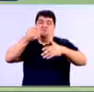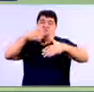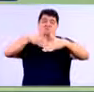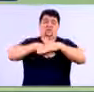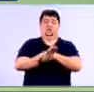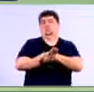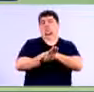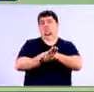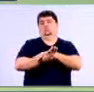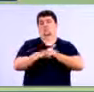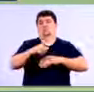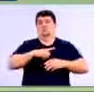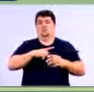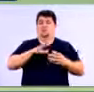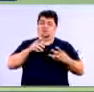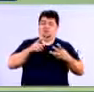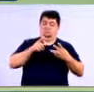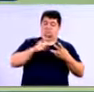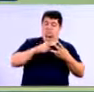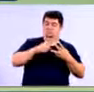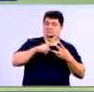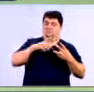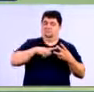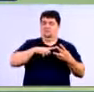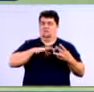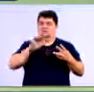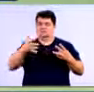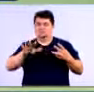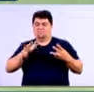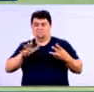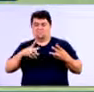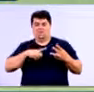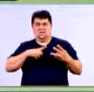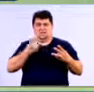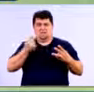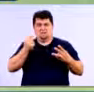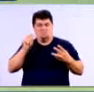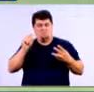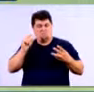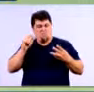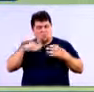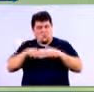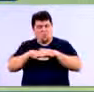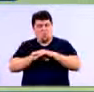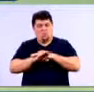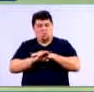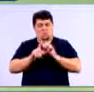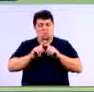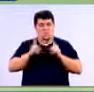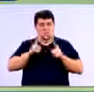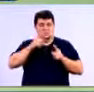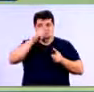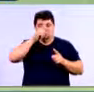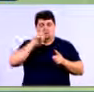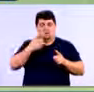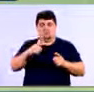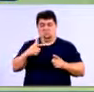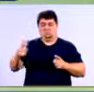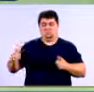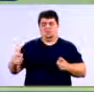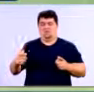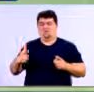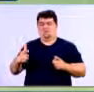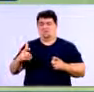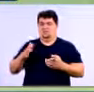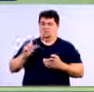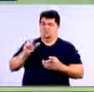necessariamente, por que você é moderado? Porque você prefere ganhar pouco e não correr risco nenhum. Claro